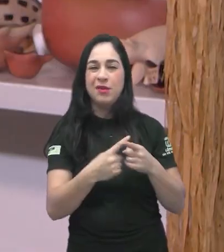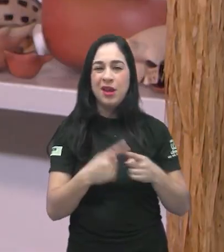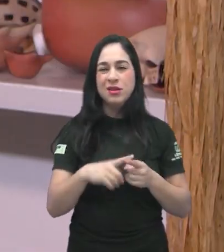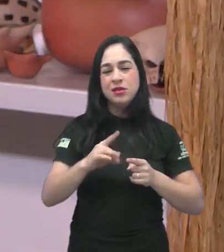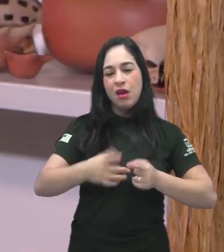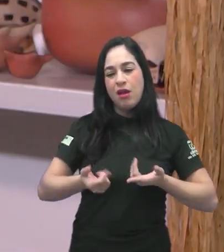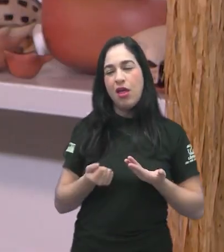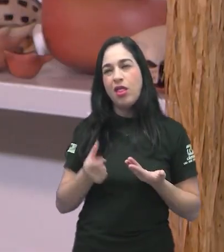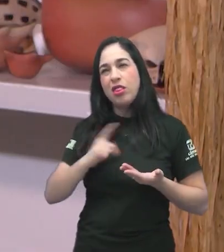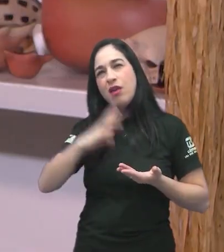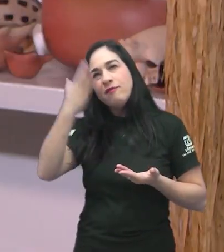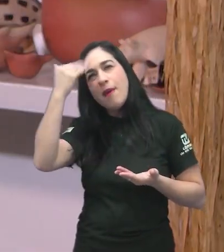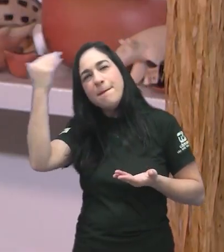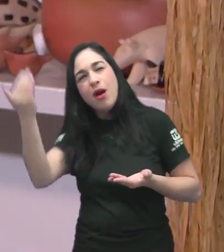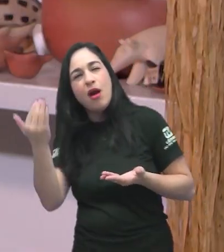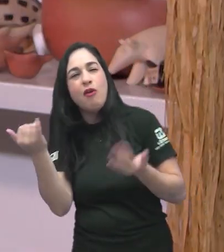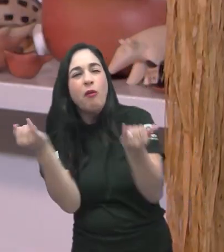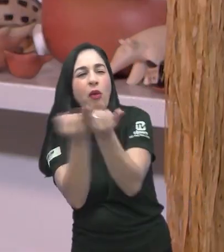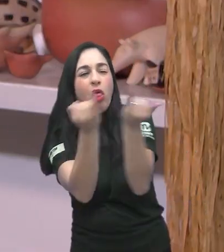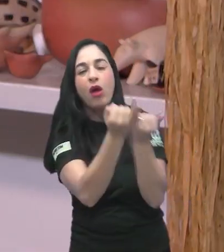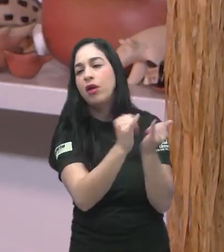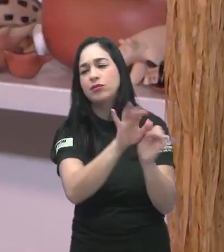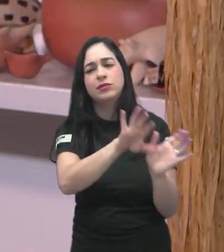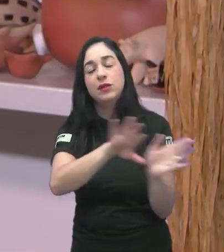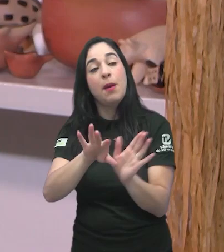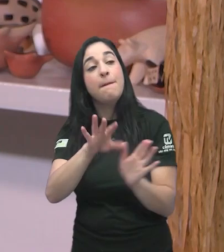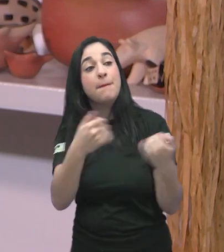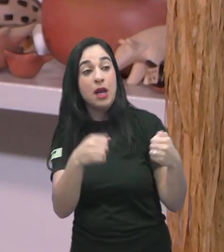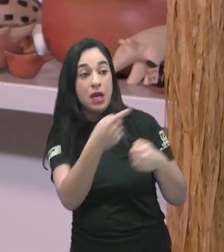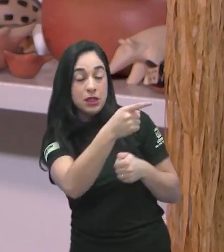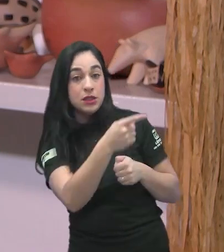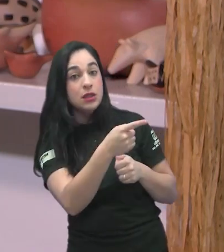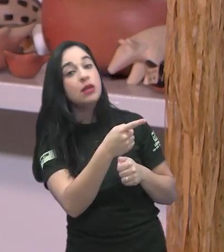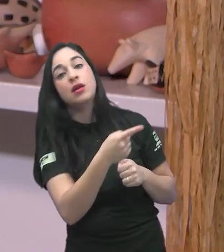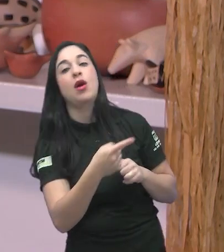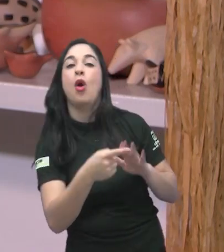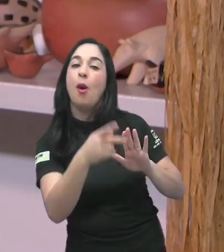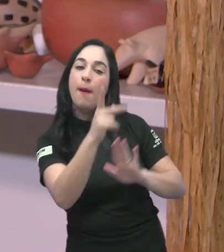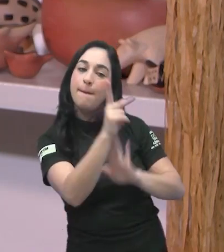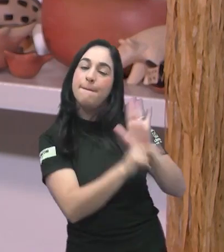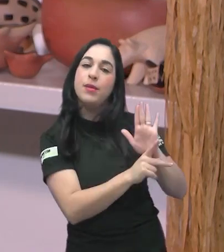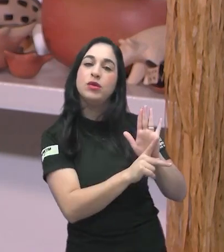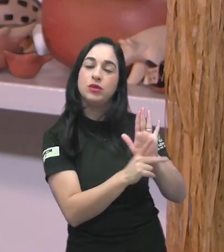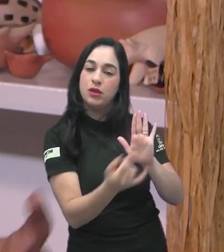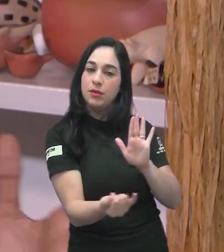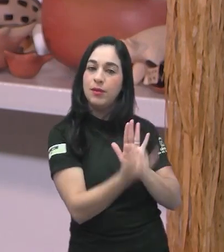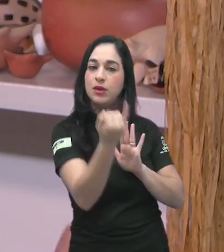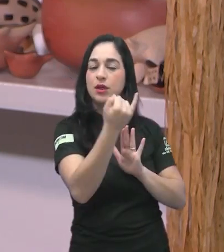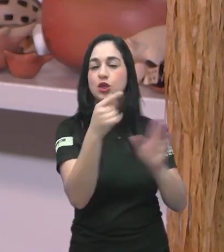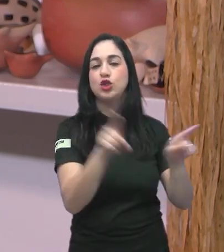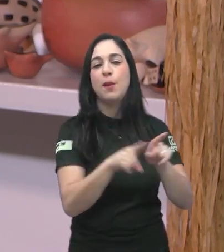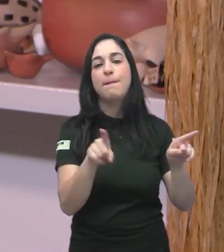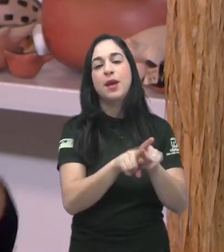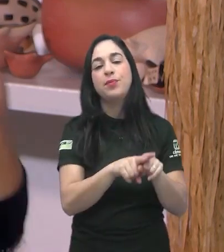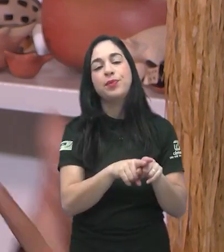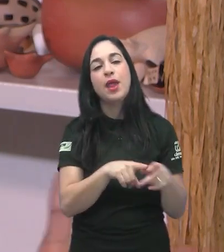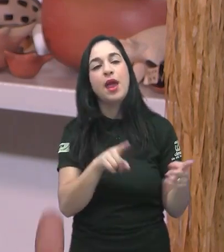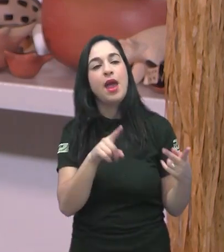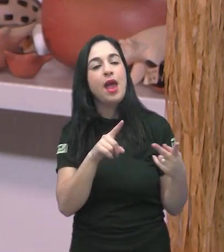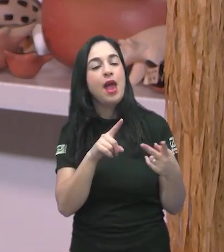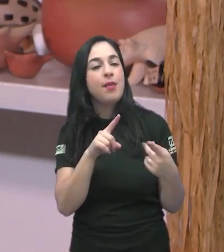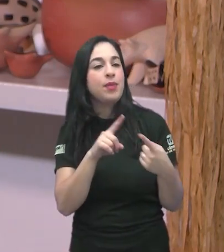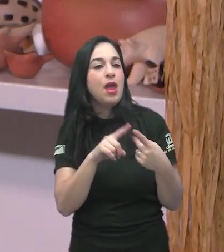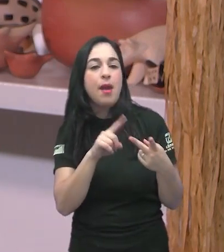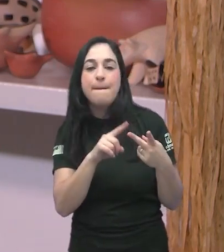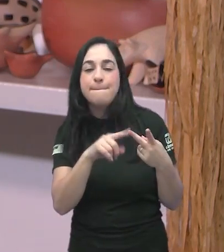de polêmicas e além de tudo isso, ter um projeto que faz sentido. E a questão, principalmente, do que eu acompanho, né, das